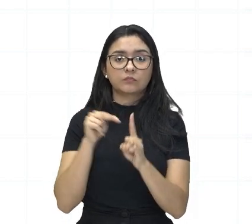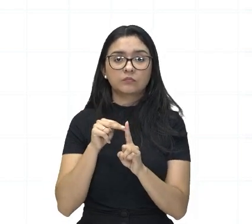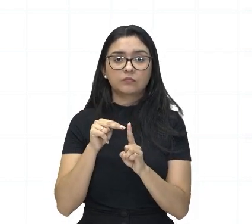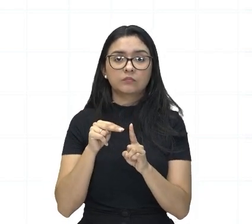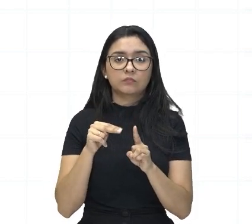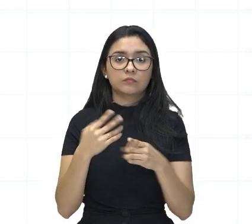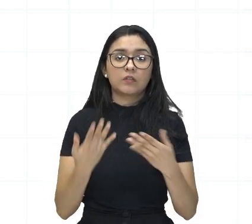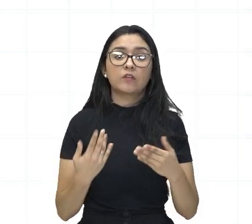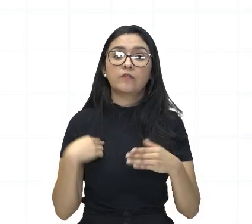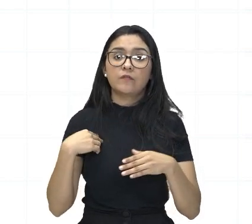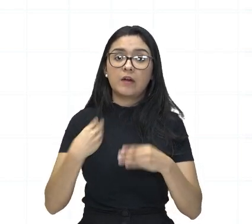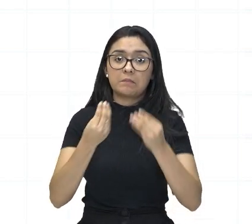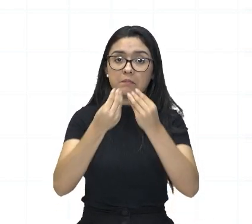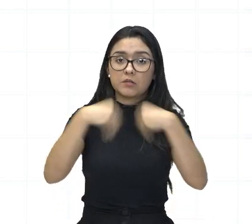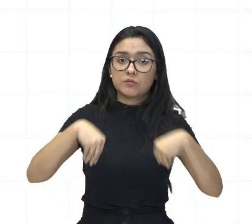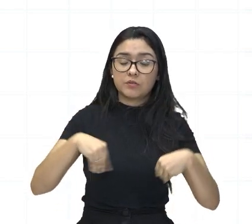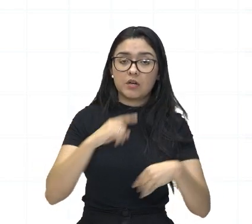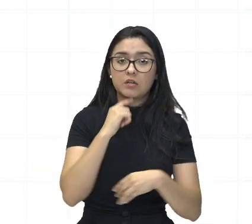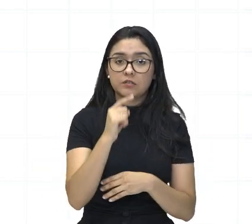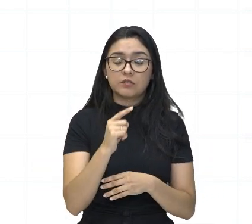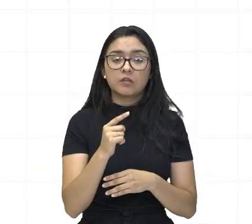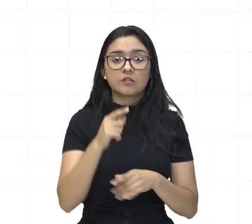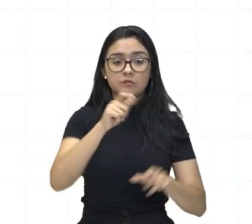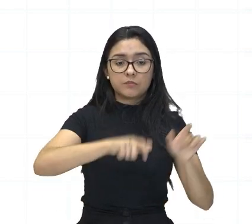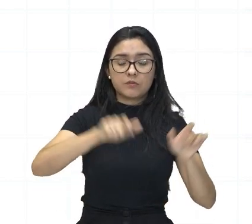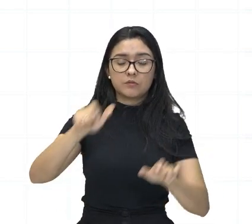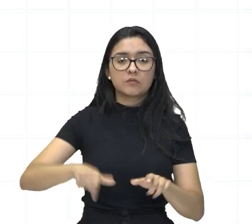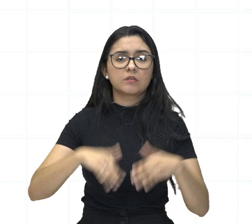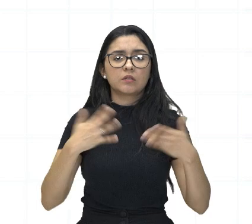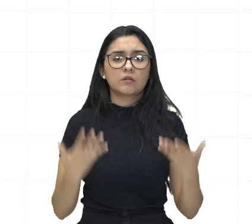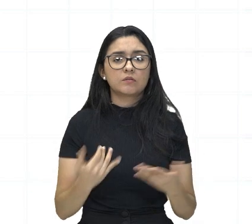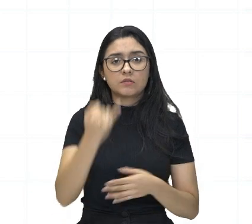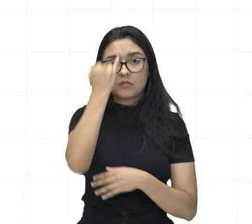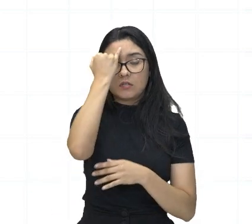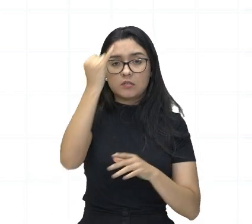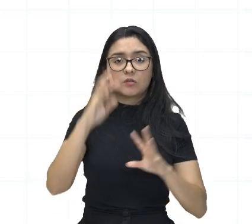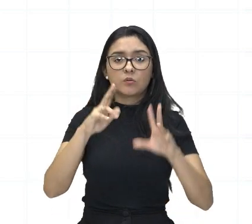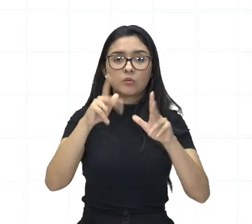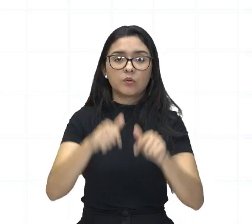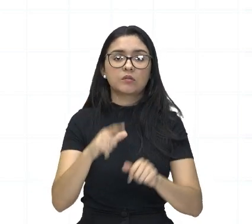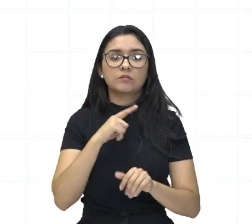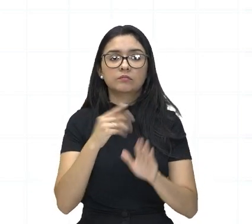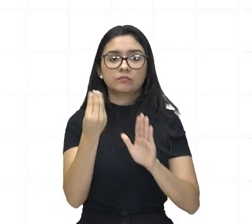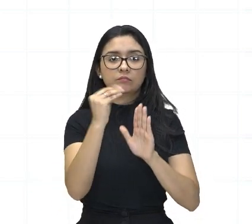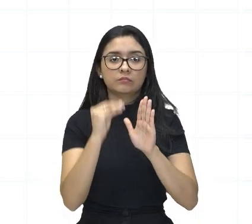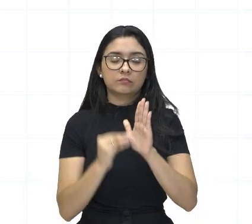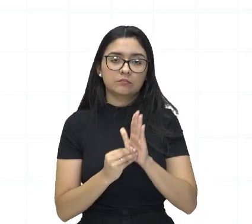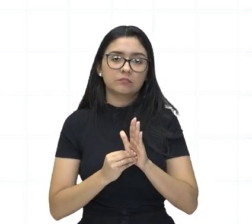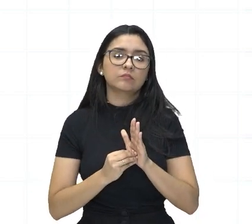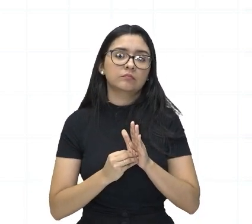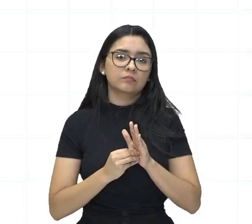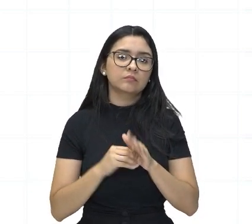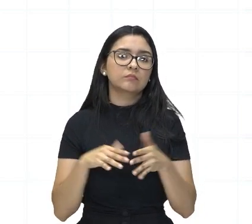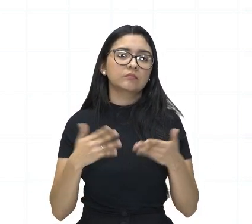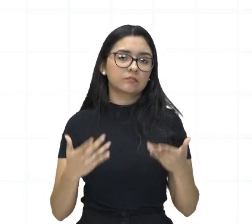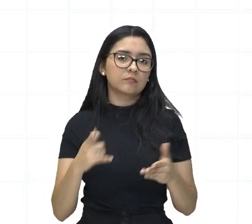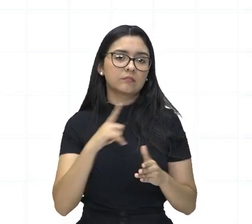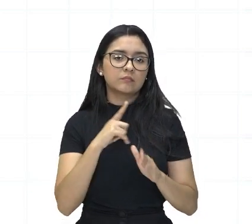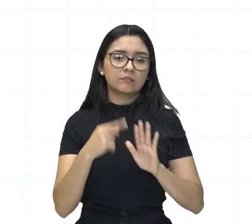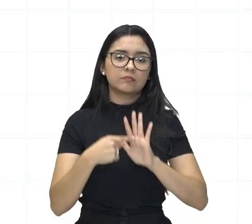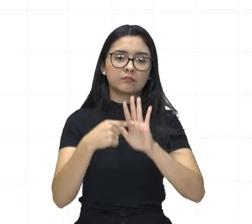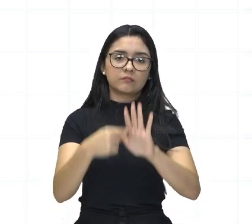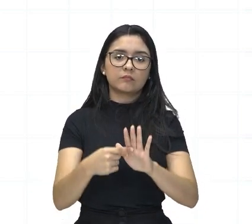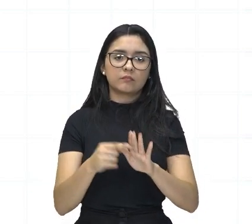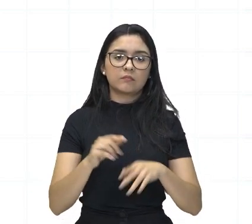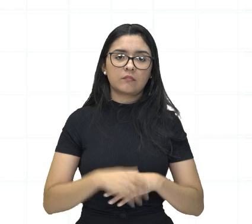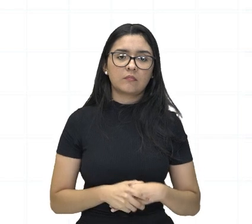vai prejudicar ninguém. Então percebe que essas ideias todas estão presentes e ela vem introduzida, ou seja, ela vem marcada